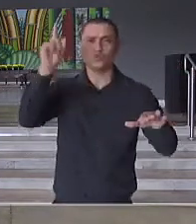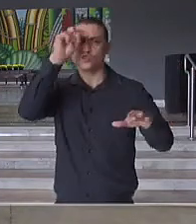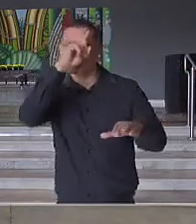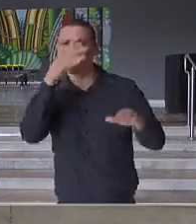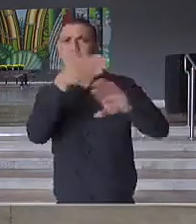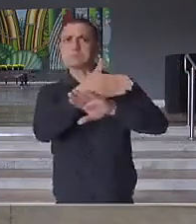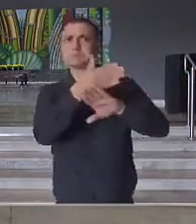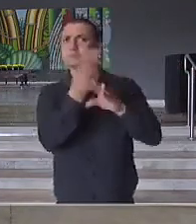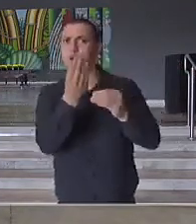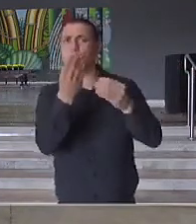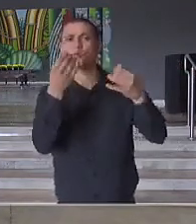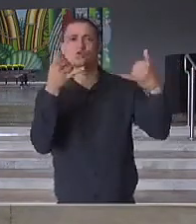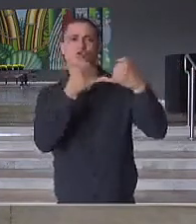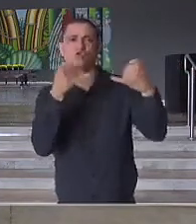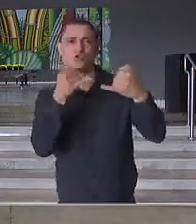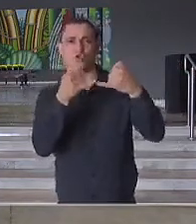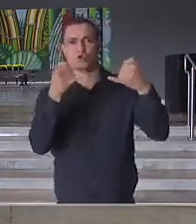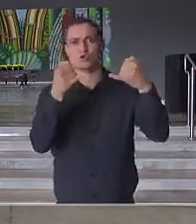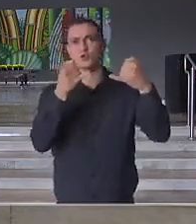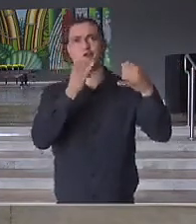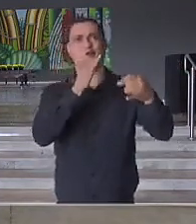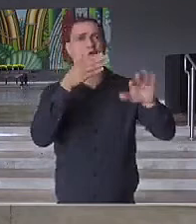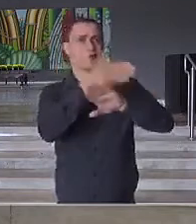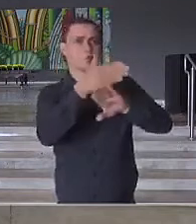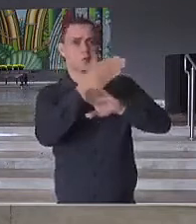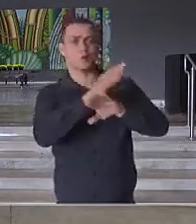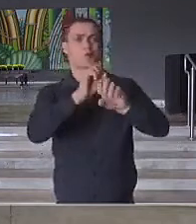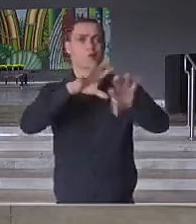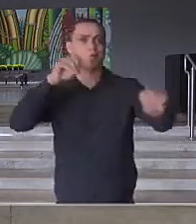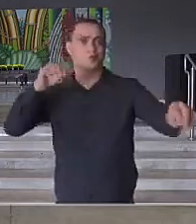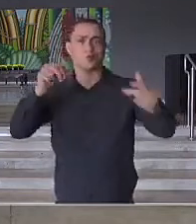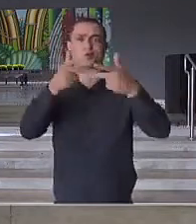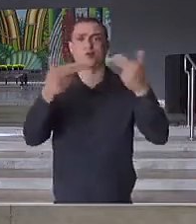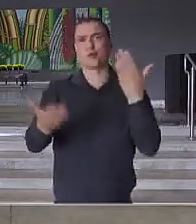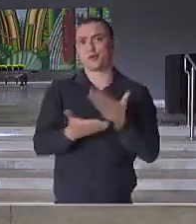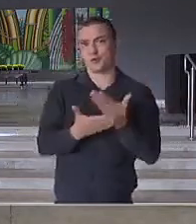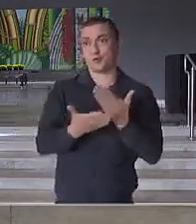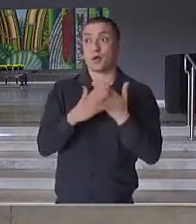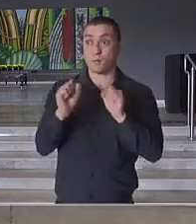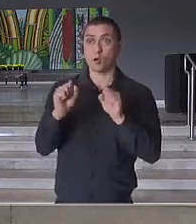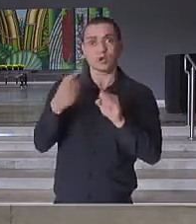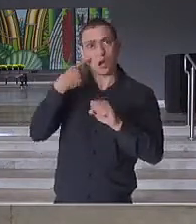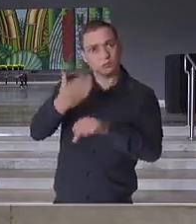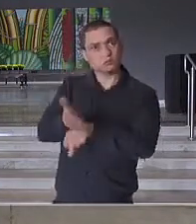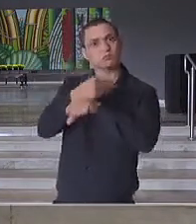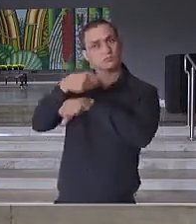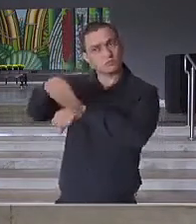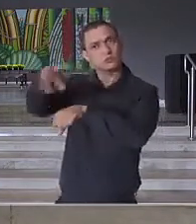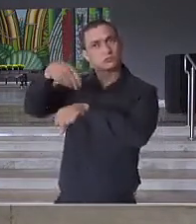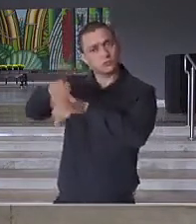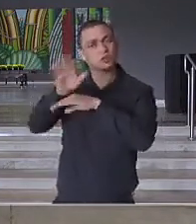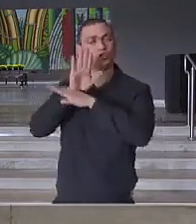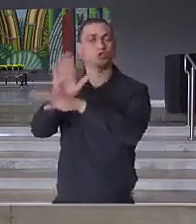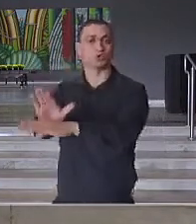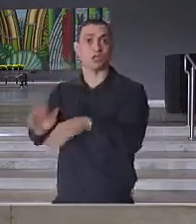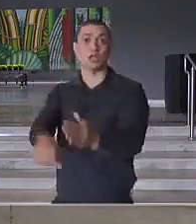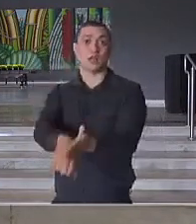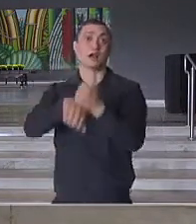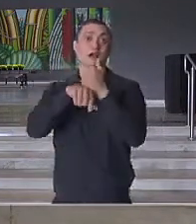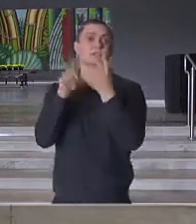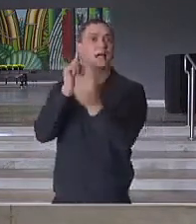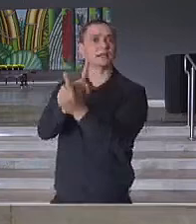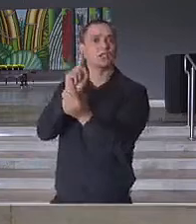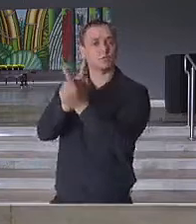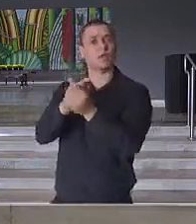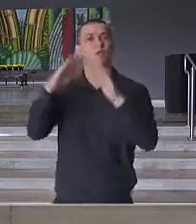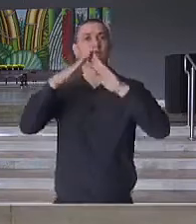dificuldade de conexão, de acessar os nossos sistemas, já possam estar com isso desde cedo, tendo atendimento